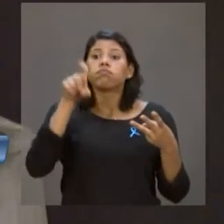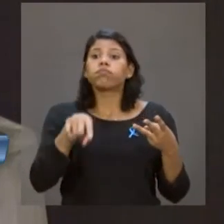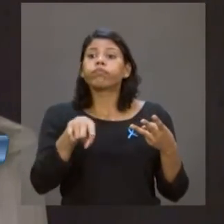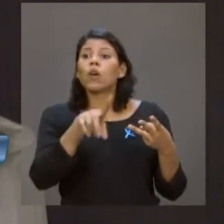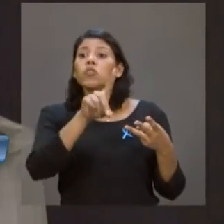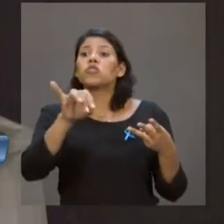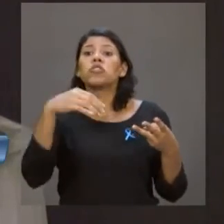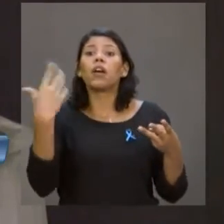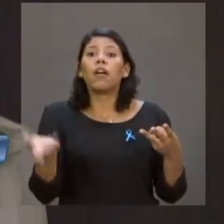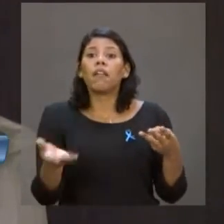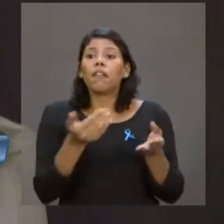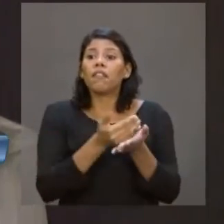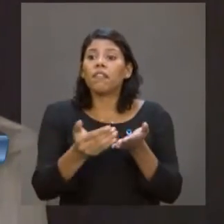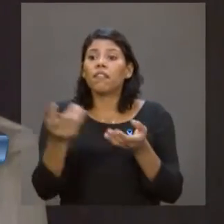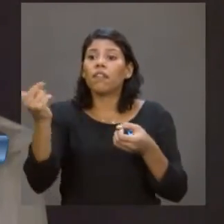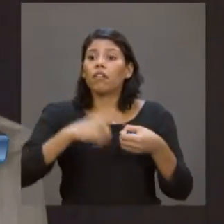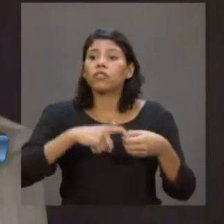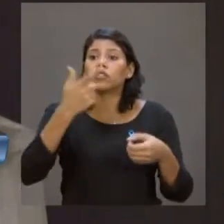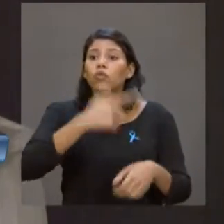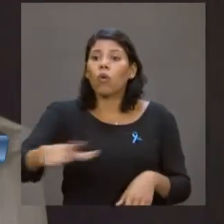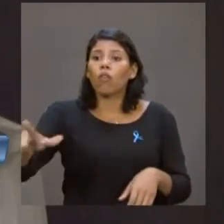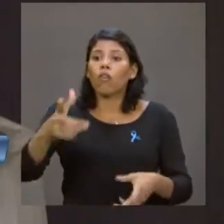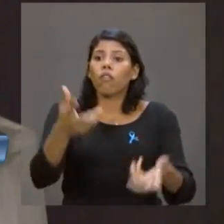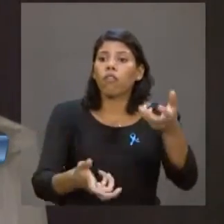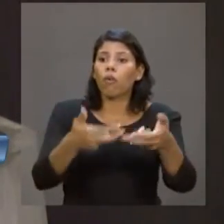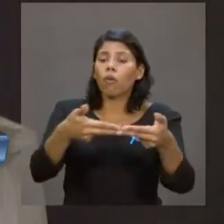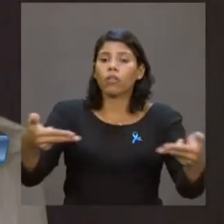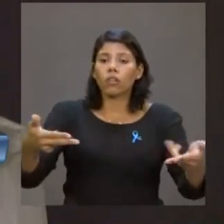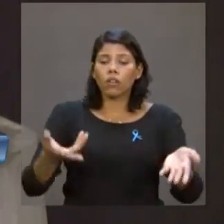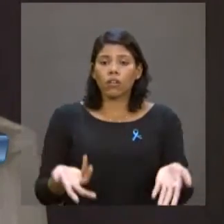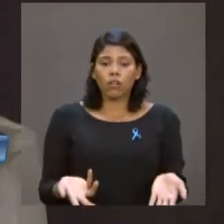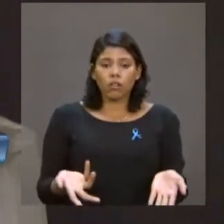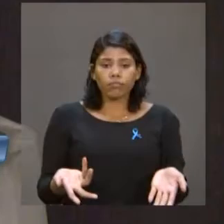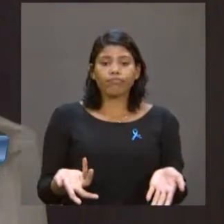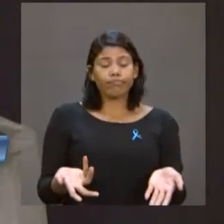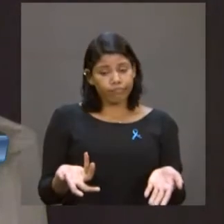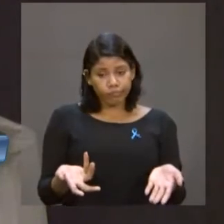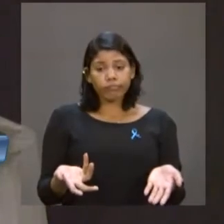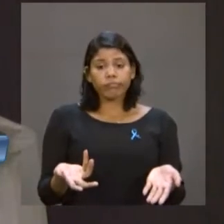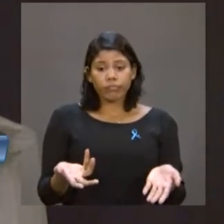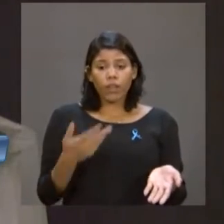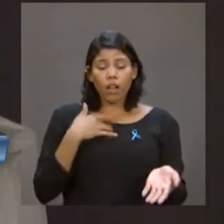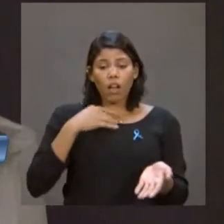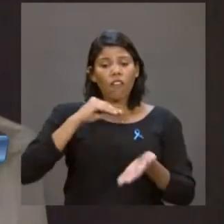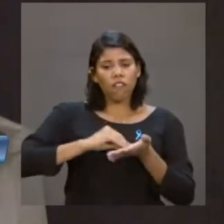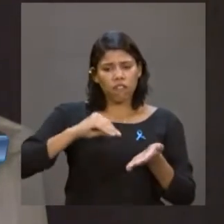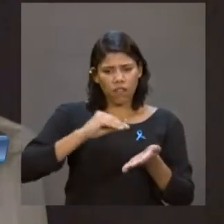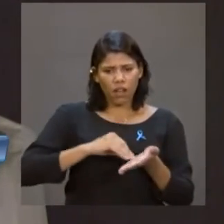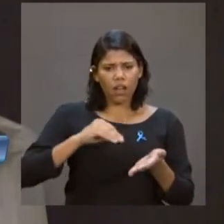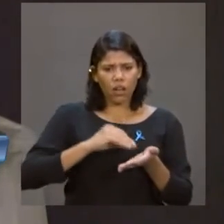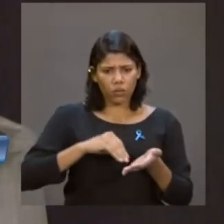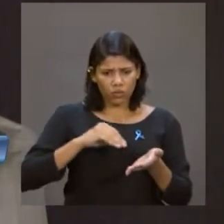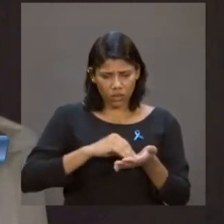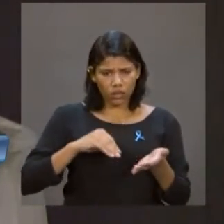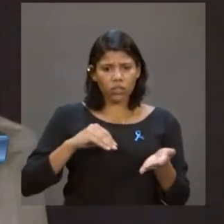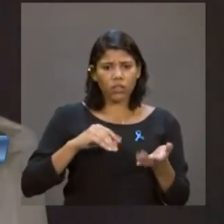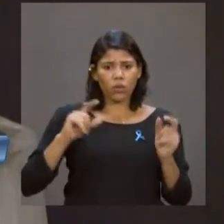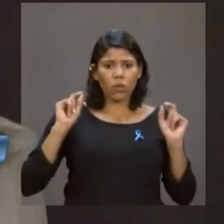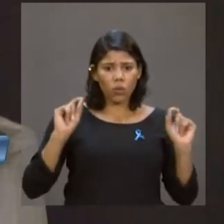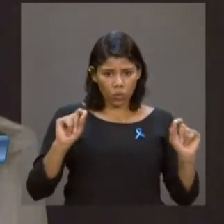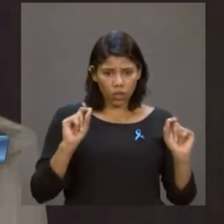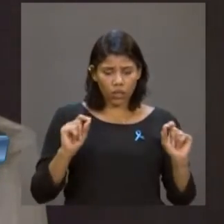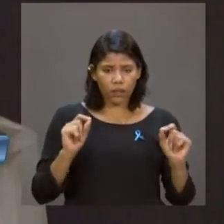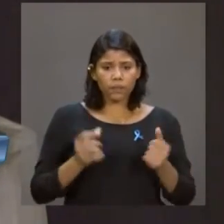seja, nos falta, na minha avaliação, e fica aqui a minha humilde e singela contribuição a esse